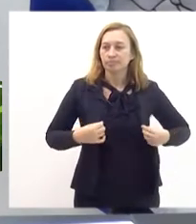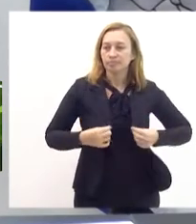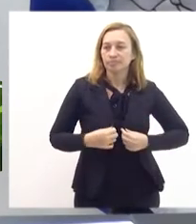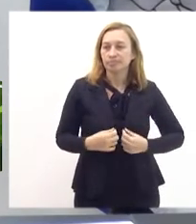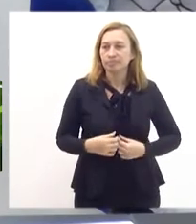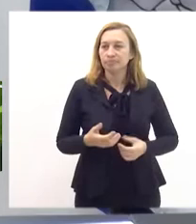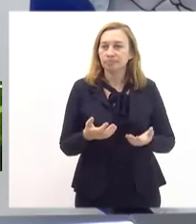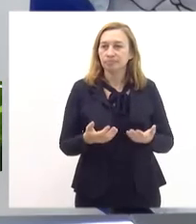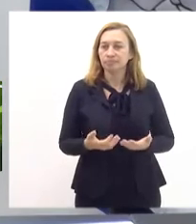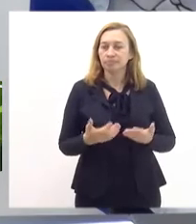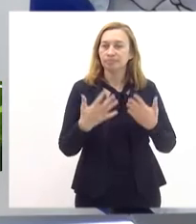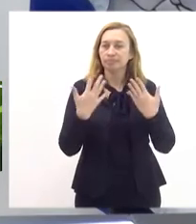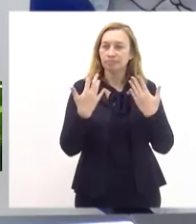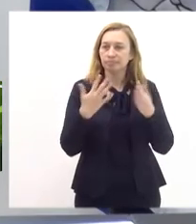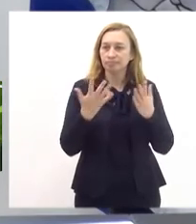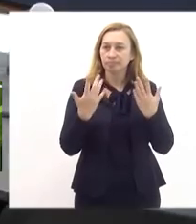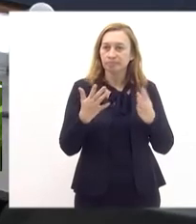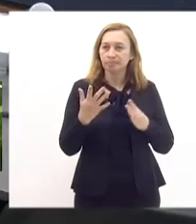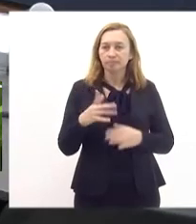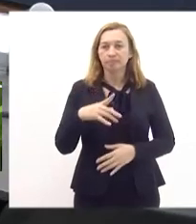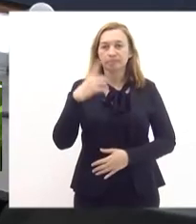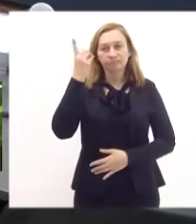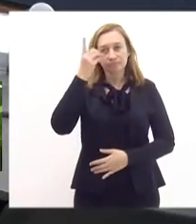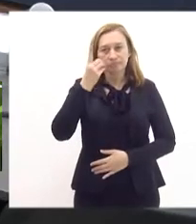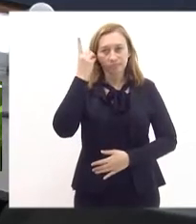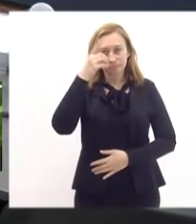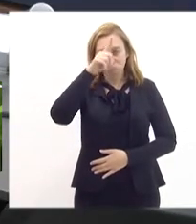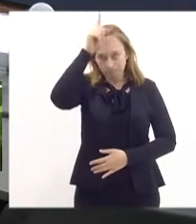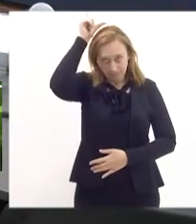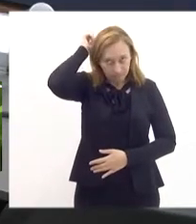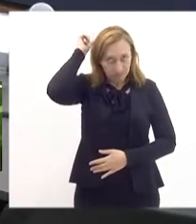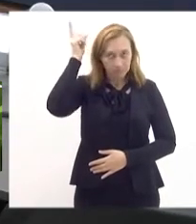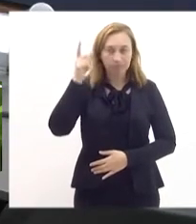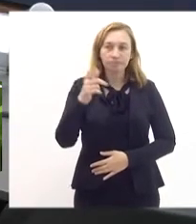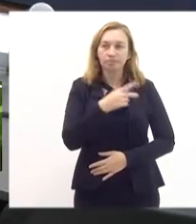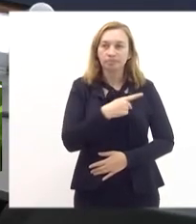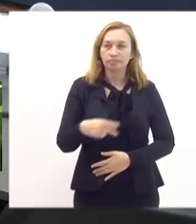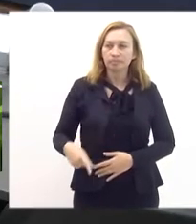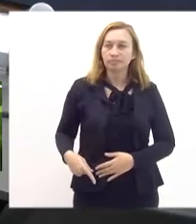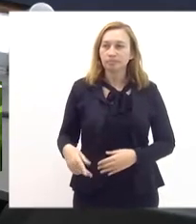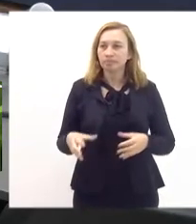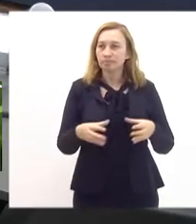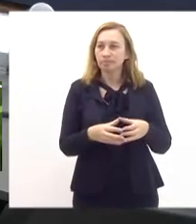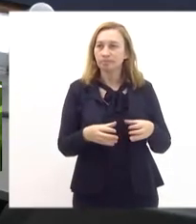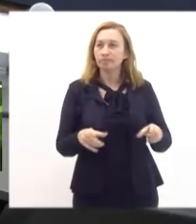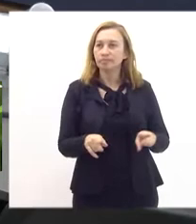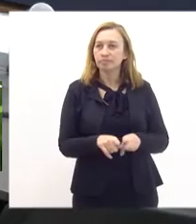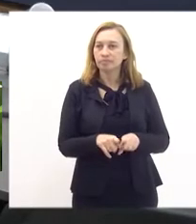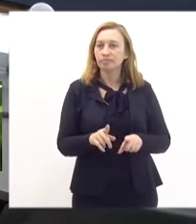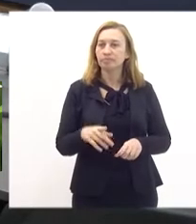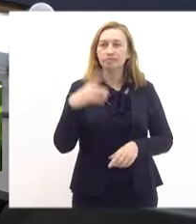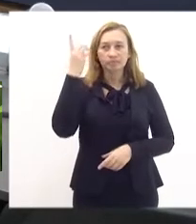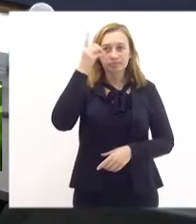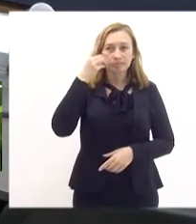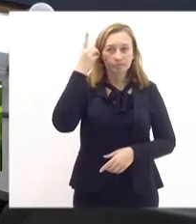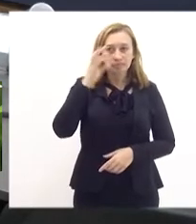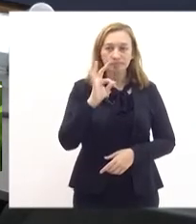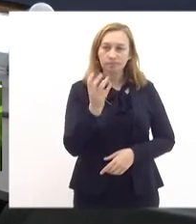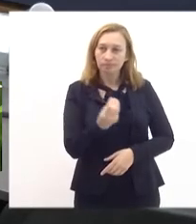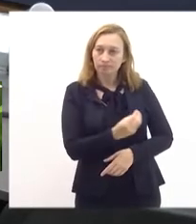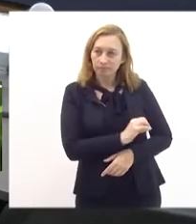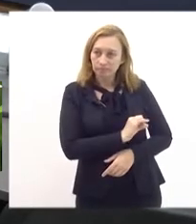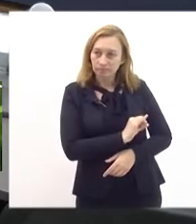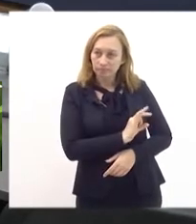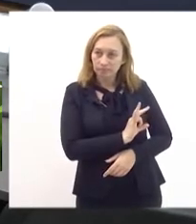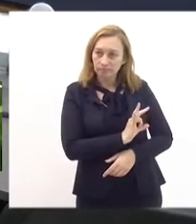Quero cumprimentar o senhor deputado Luiz Paulo, presidente dessa comissão, assim como a deputada Marta Rocha,